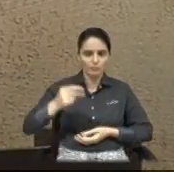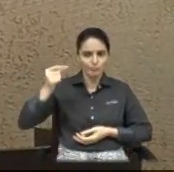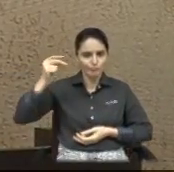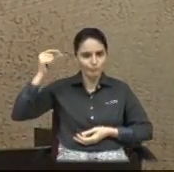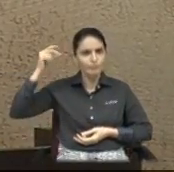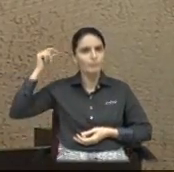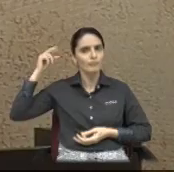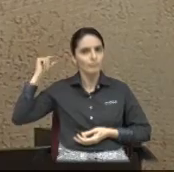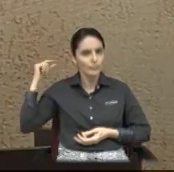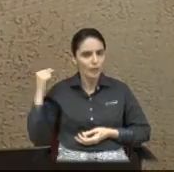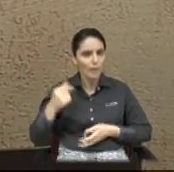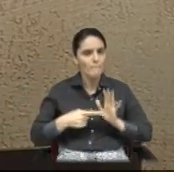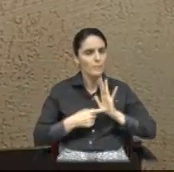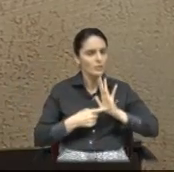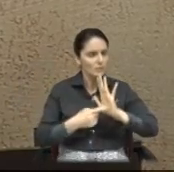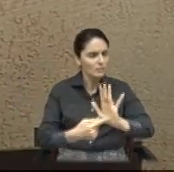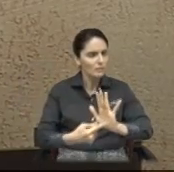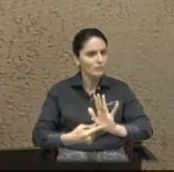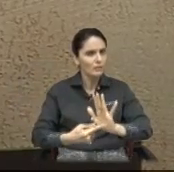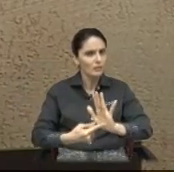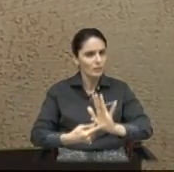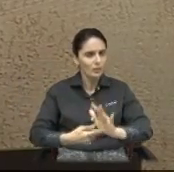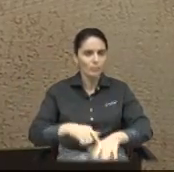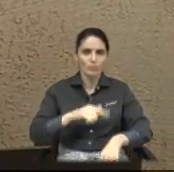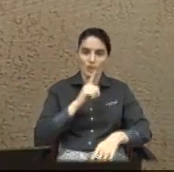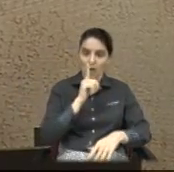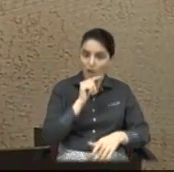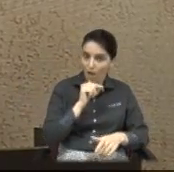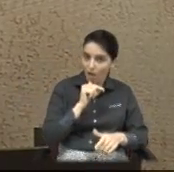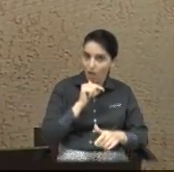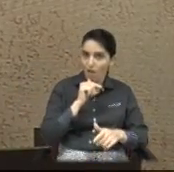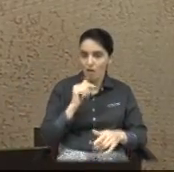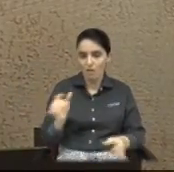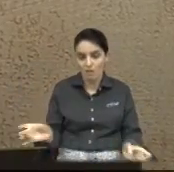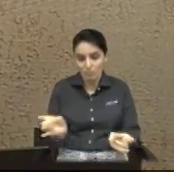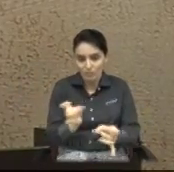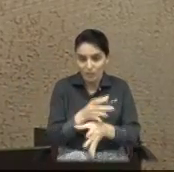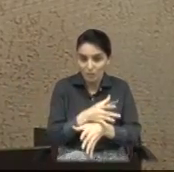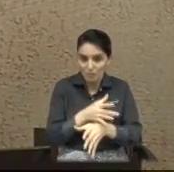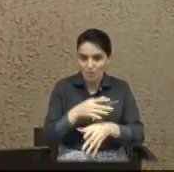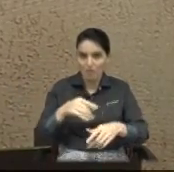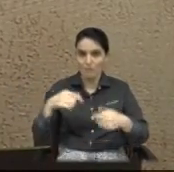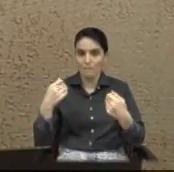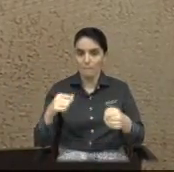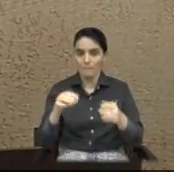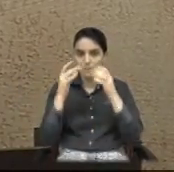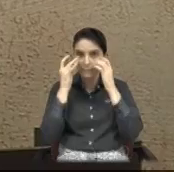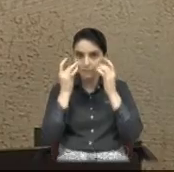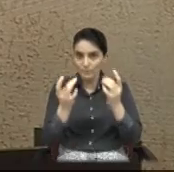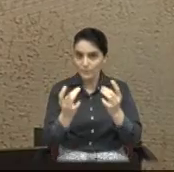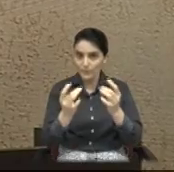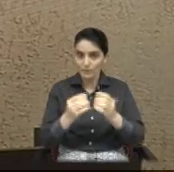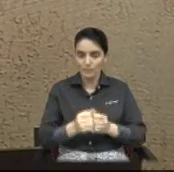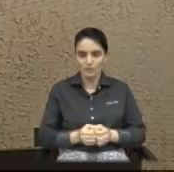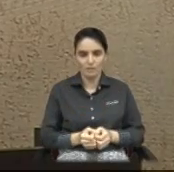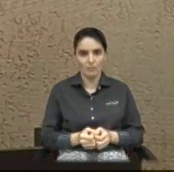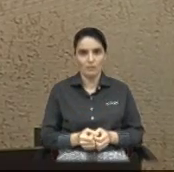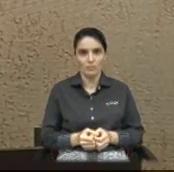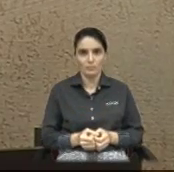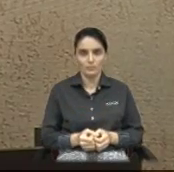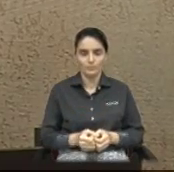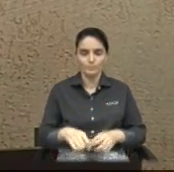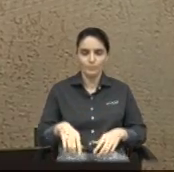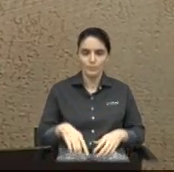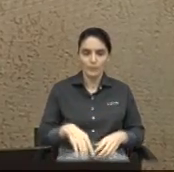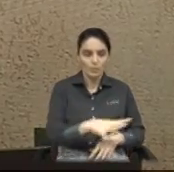alerta vêm sendo dados por inúmeras pessoas, instituições e principalmente pela natureza. Situações de baixas vazões, com problemas na